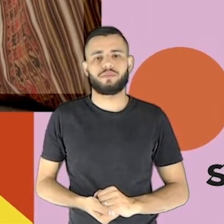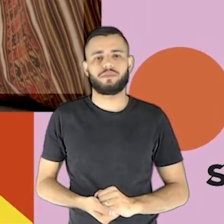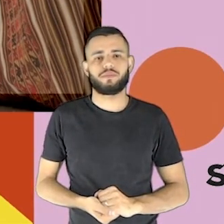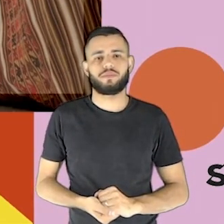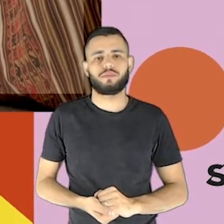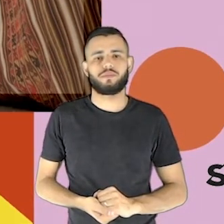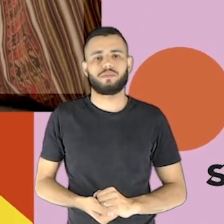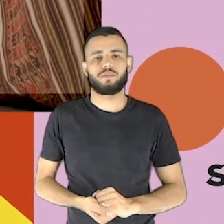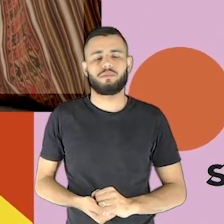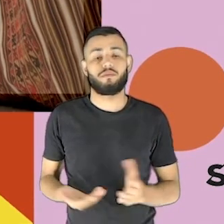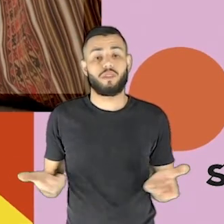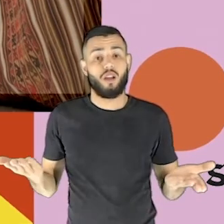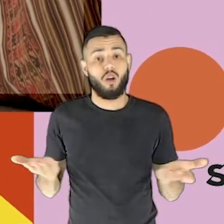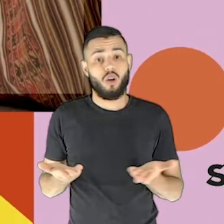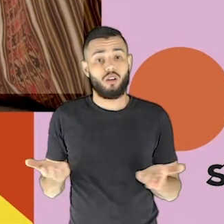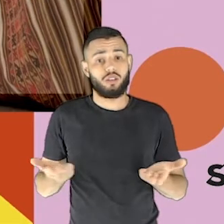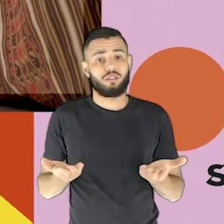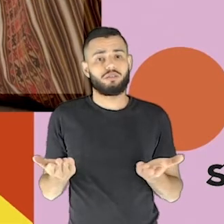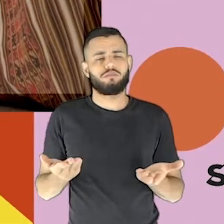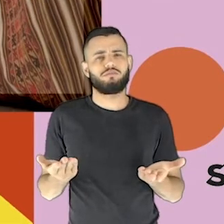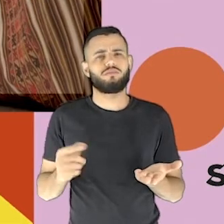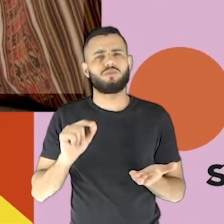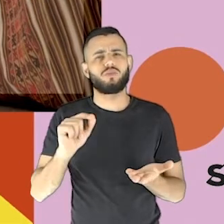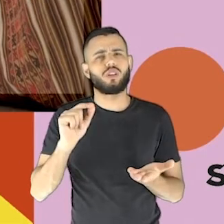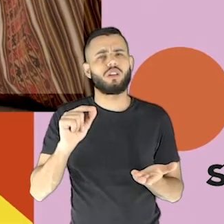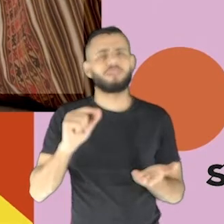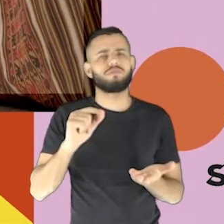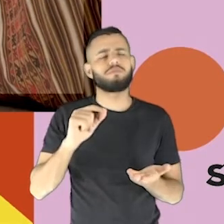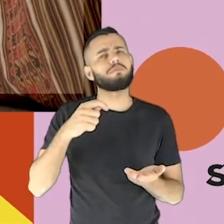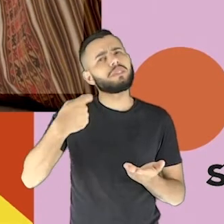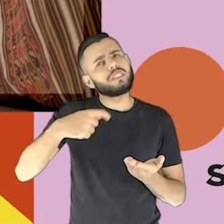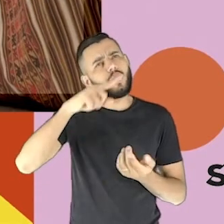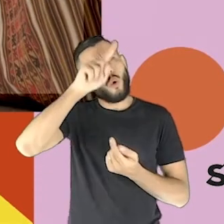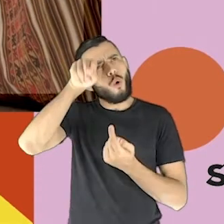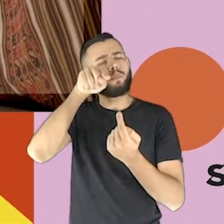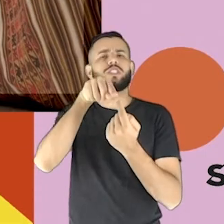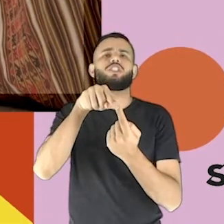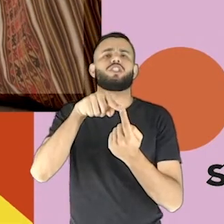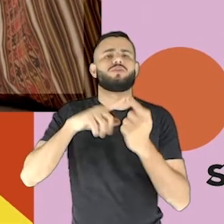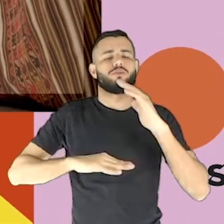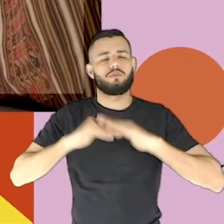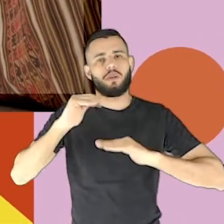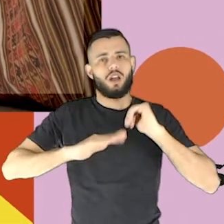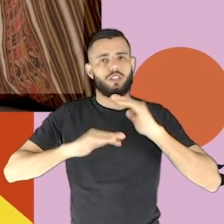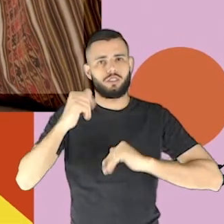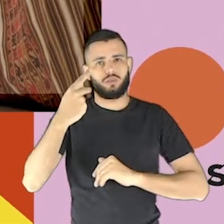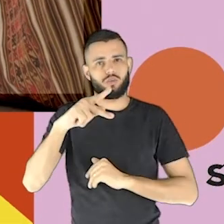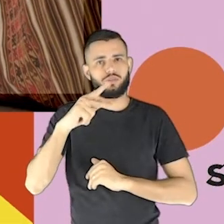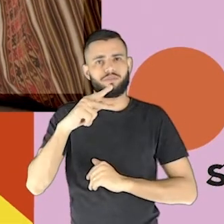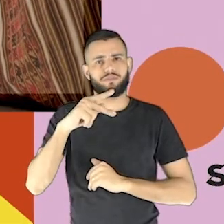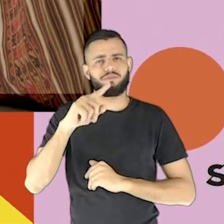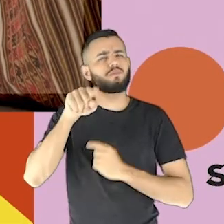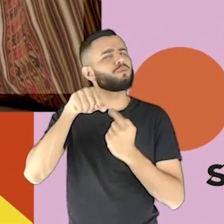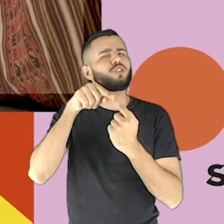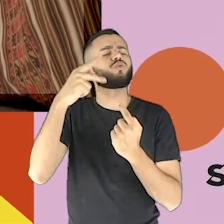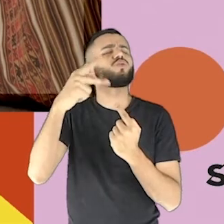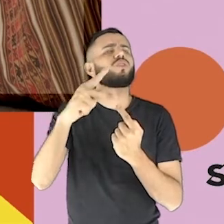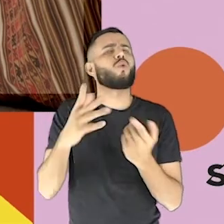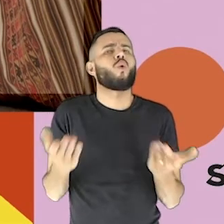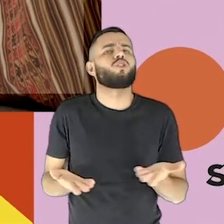Traga nesse momento uma intenção, um objetivo para a sua prática. Qual é o seu objetivo em estar aqui